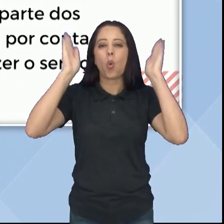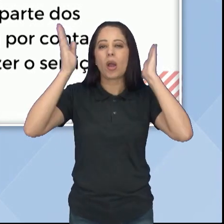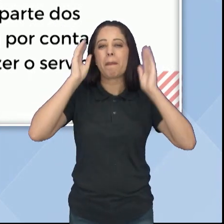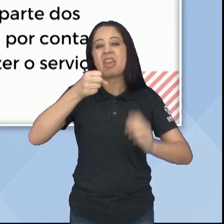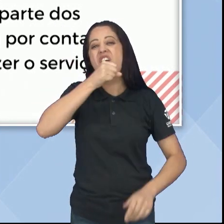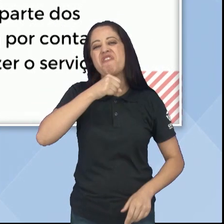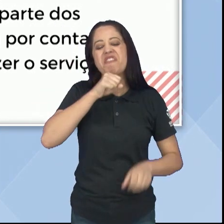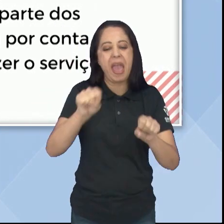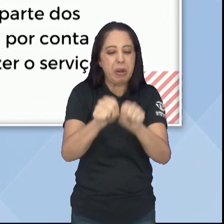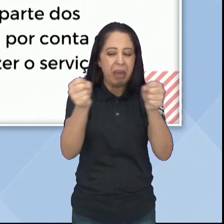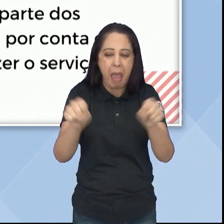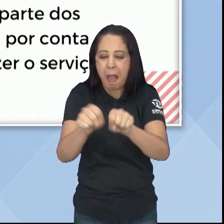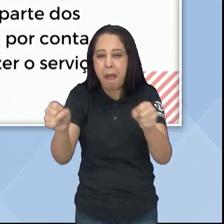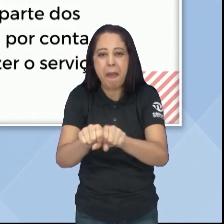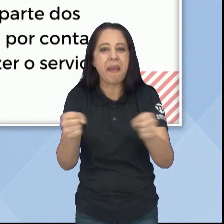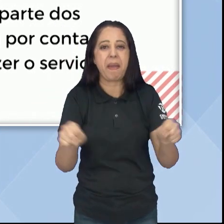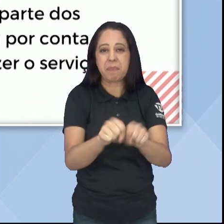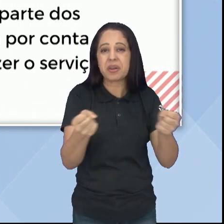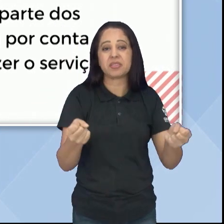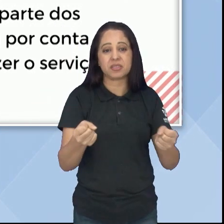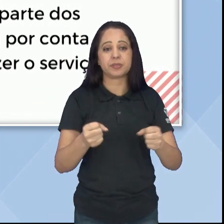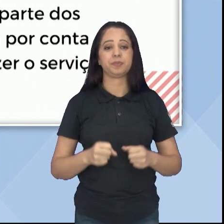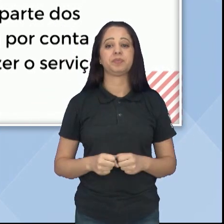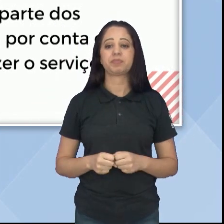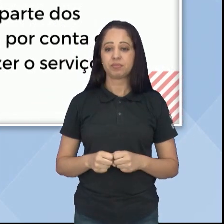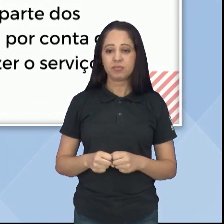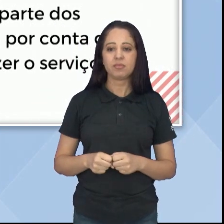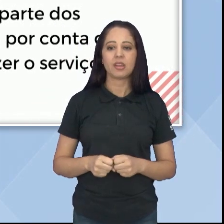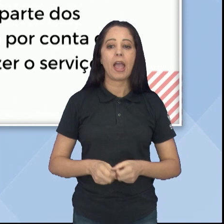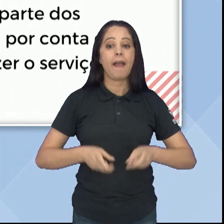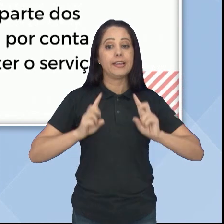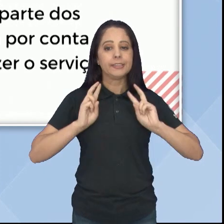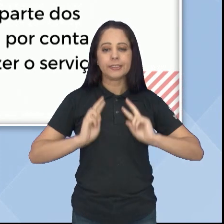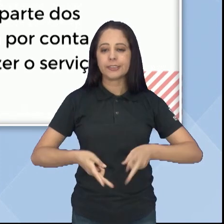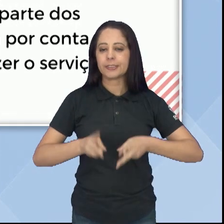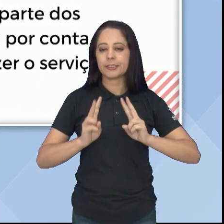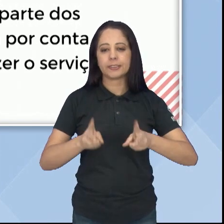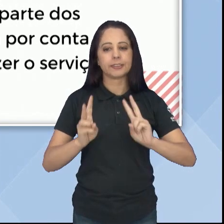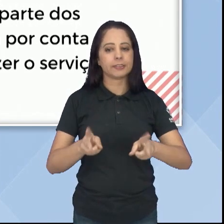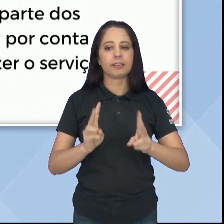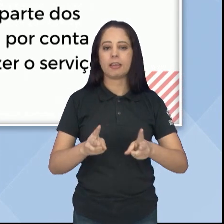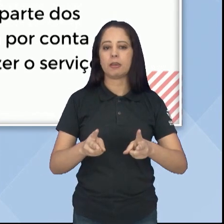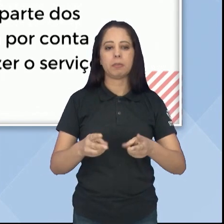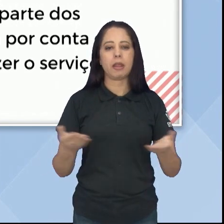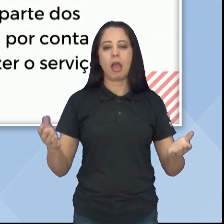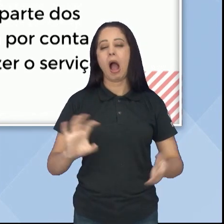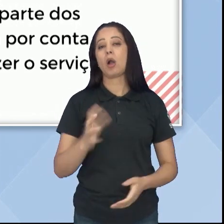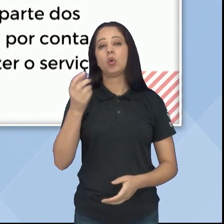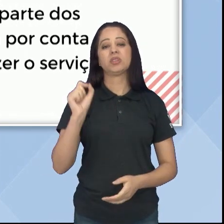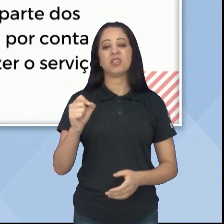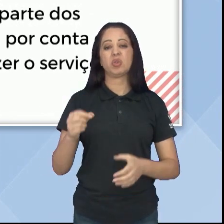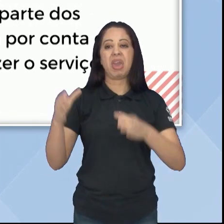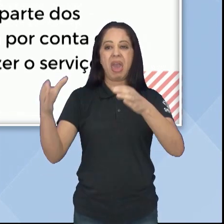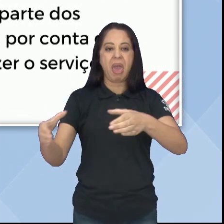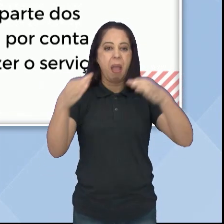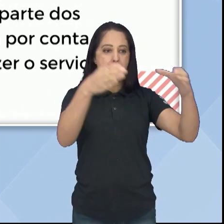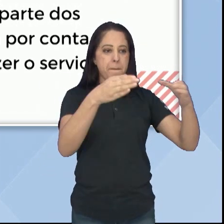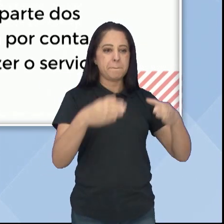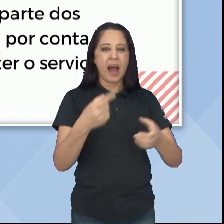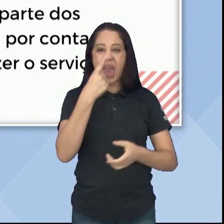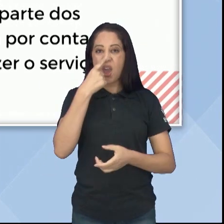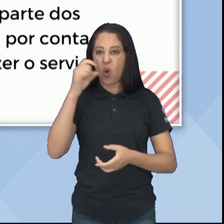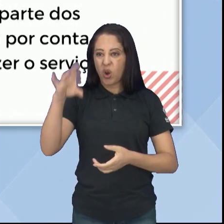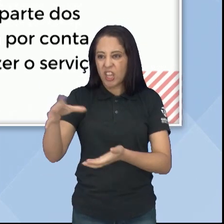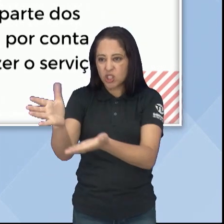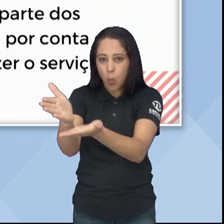com frequência, o corte das horas extras tem deixado parte dos bairros sem a coleta por conta desse